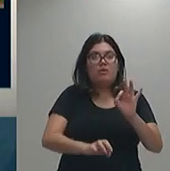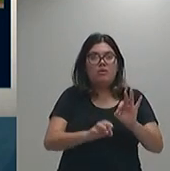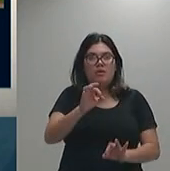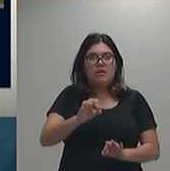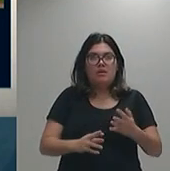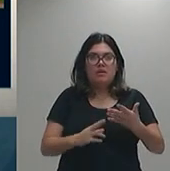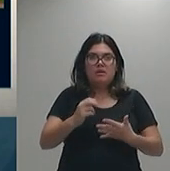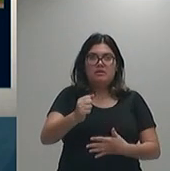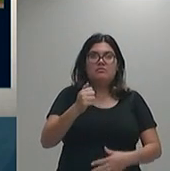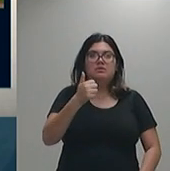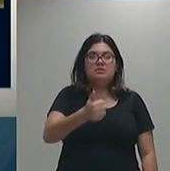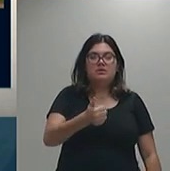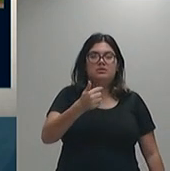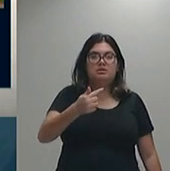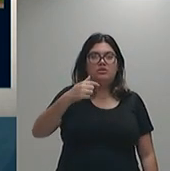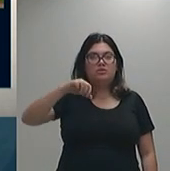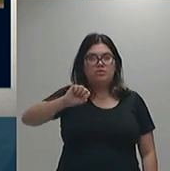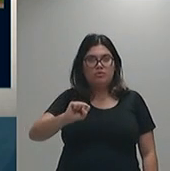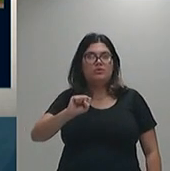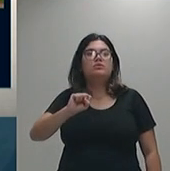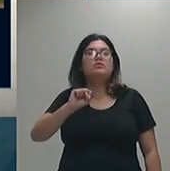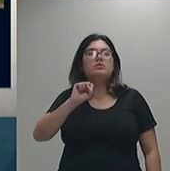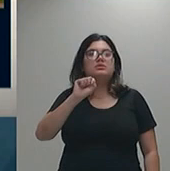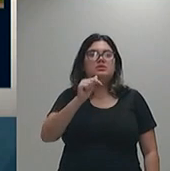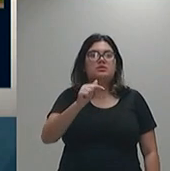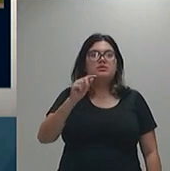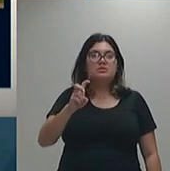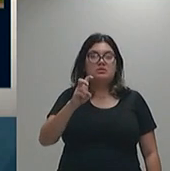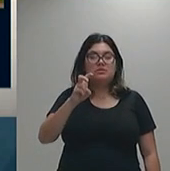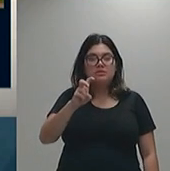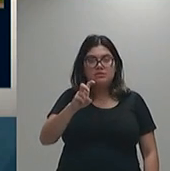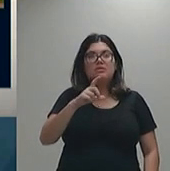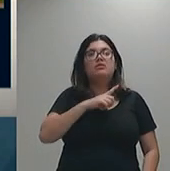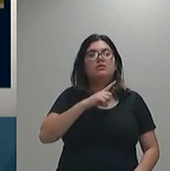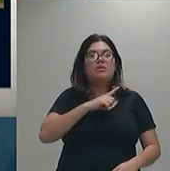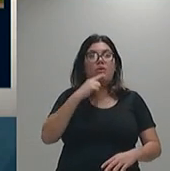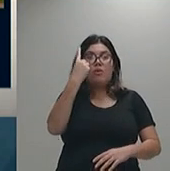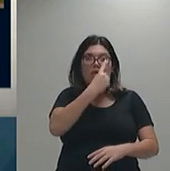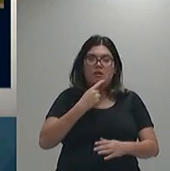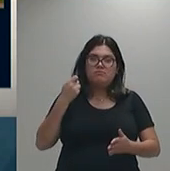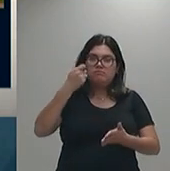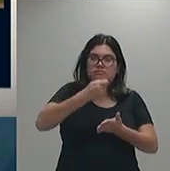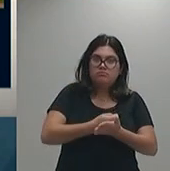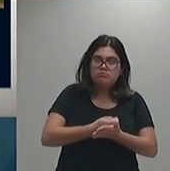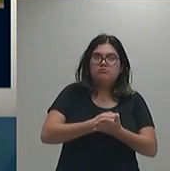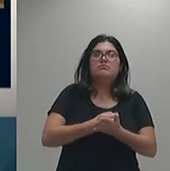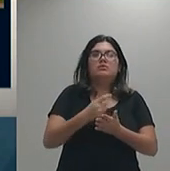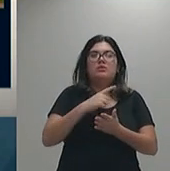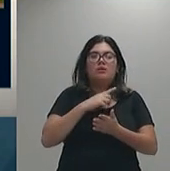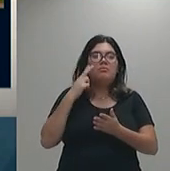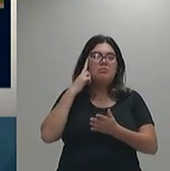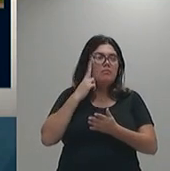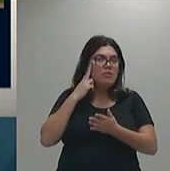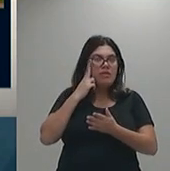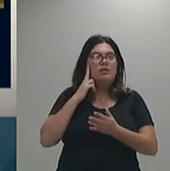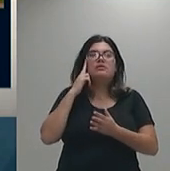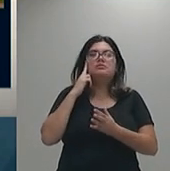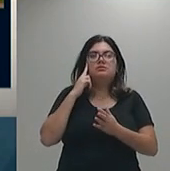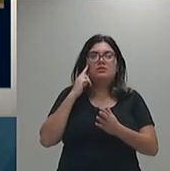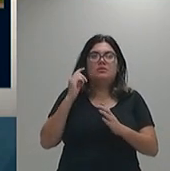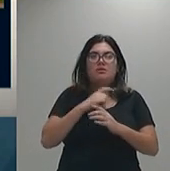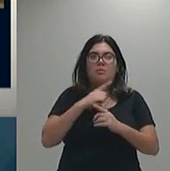resp 178 215 os honorários foram arbitrados em hipótese de ausência de Condenação